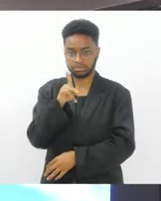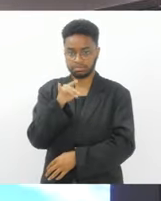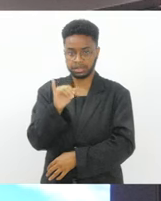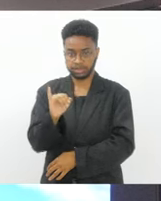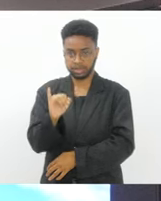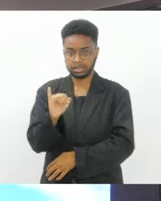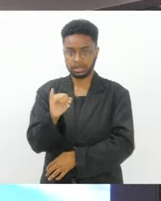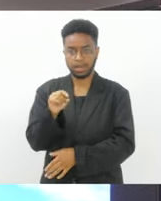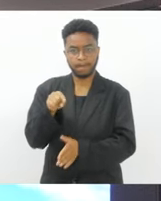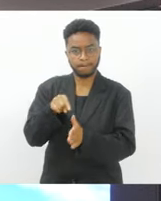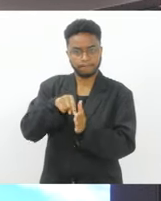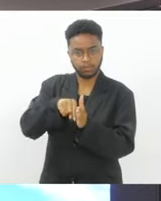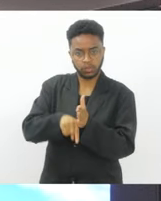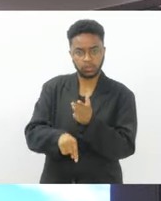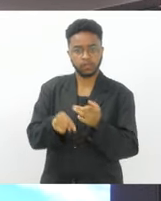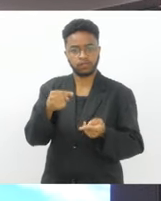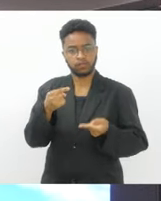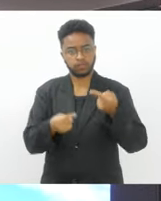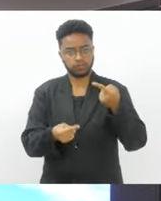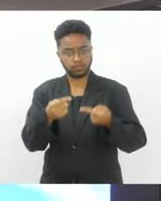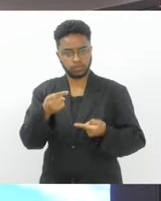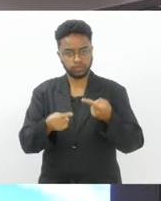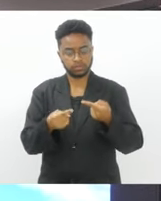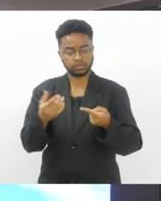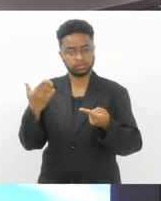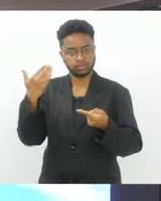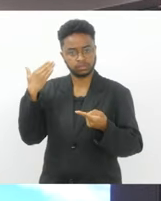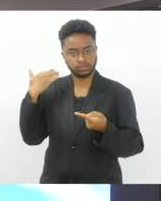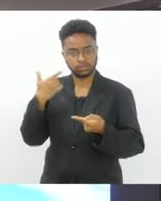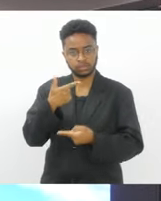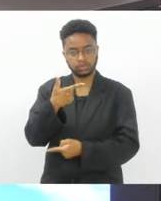extremamente profunda no ano de